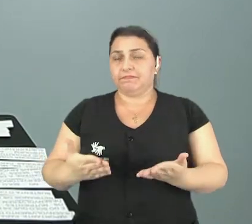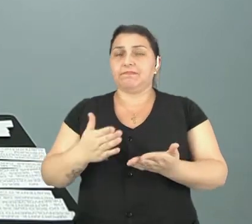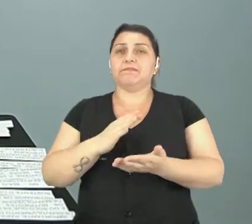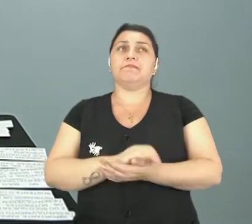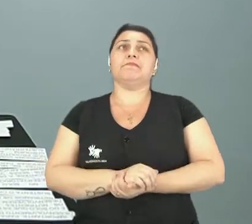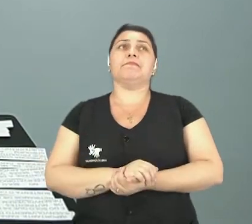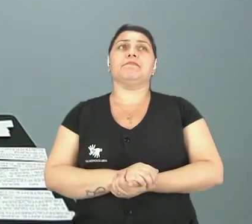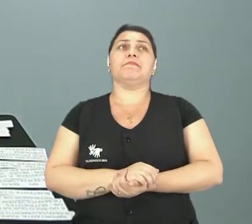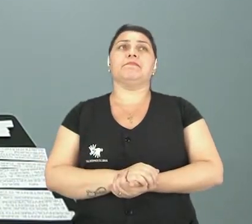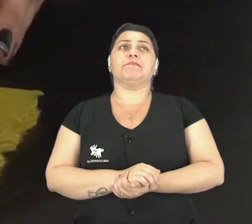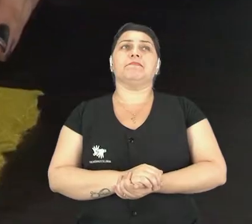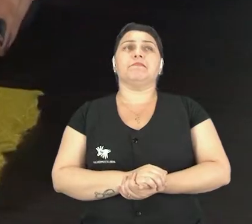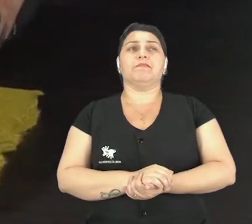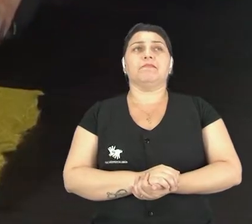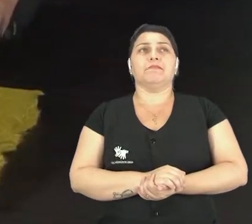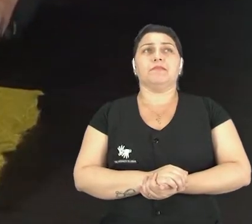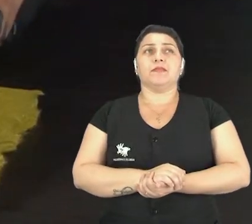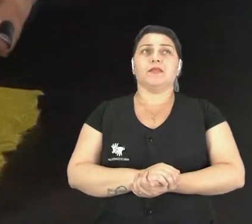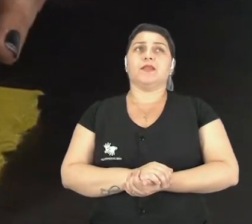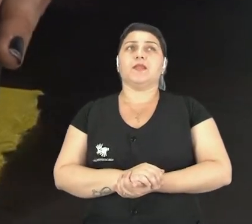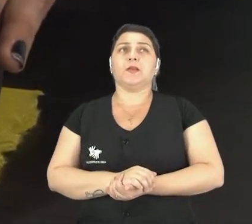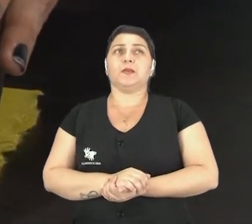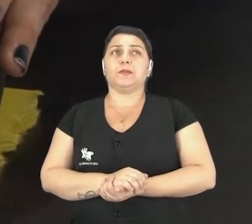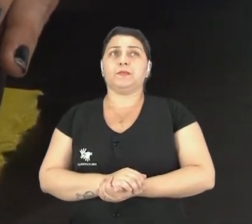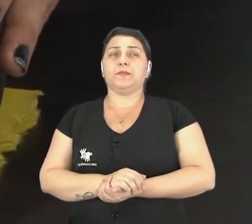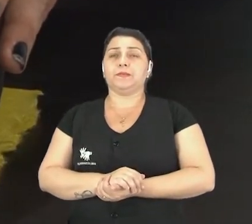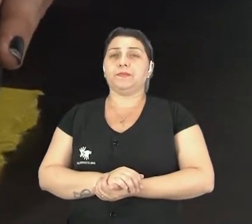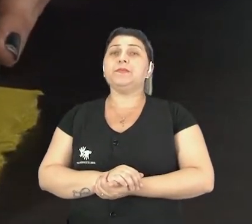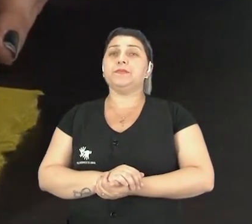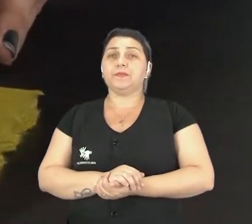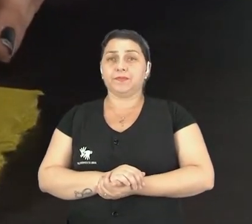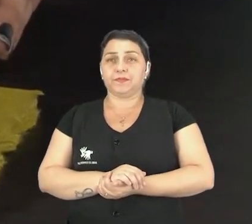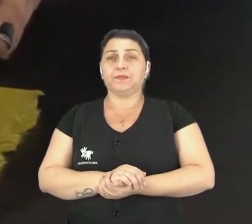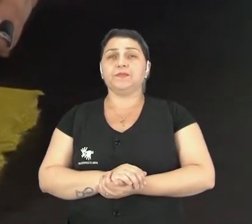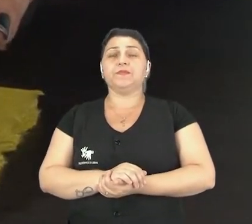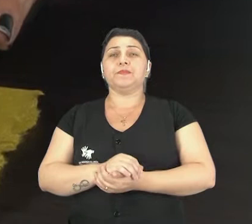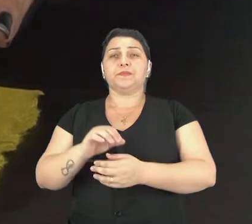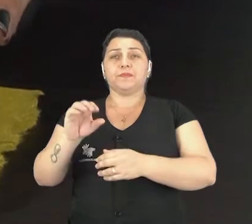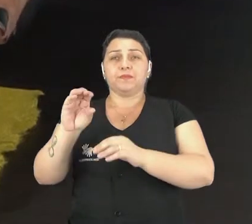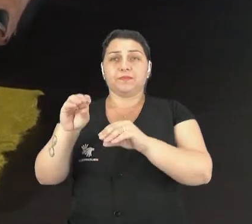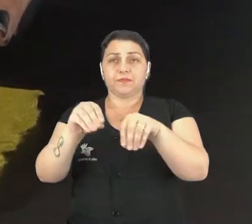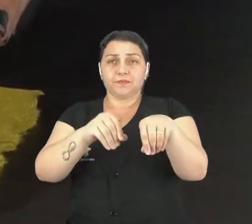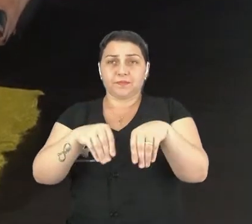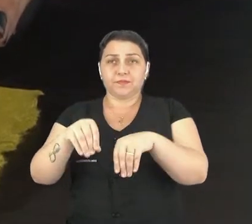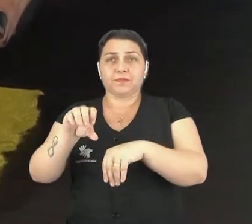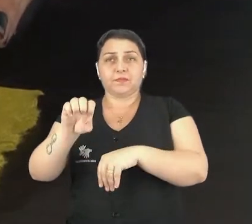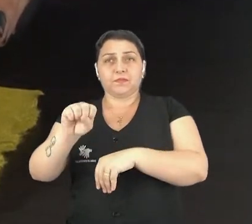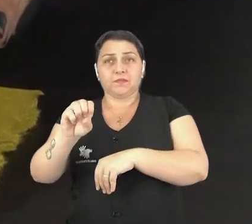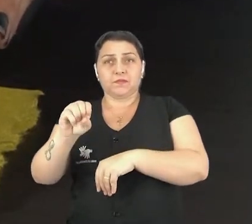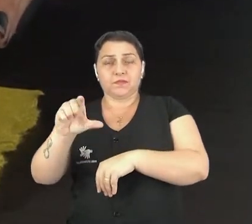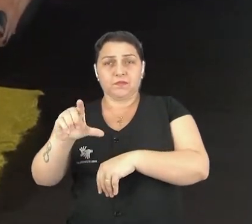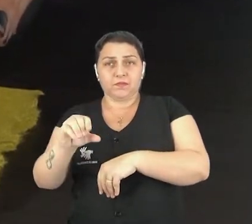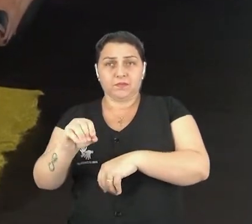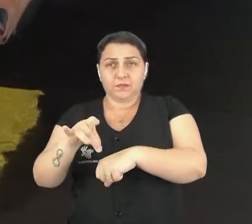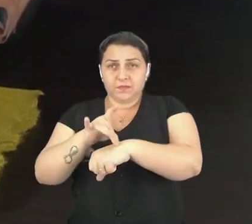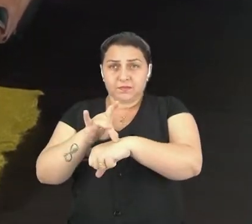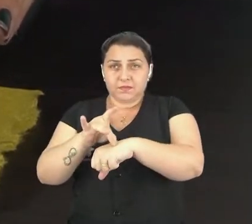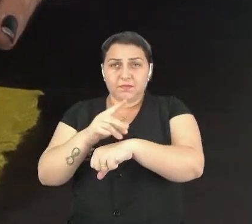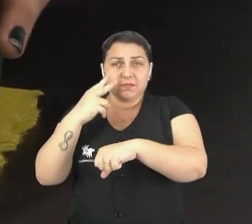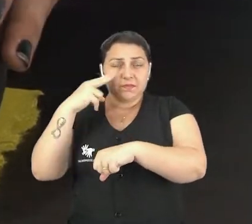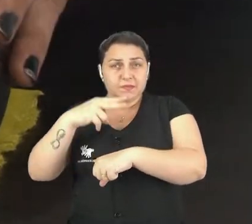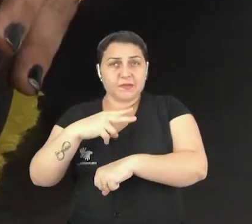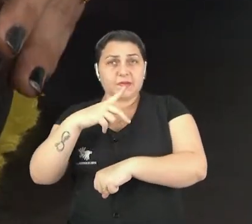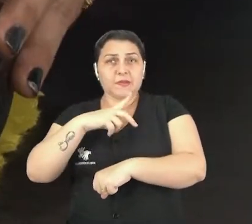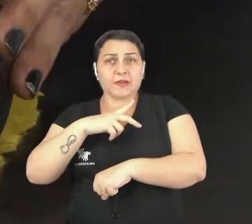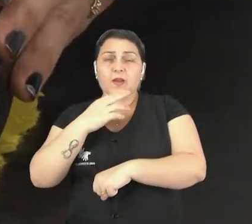Esse solo aqui, que está nesse recipiente um pouquinho maior, tá? Vamos ver como é esse solo, olha, ele